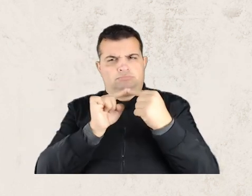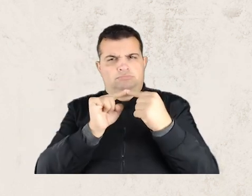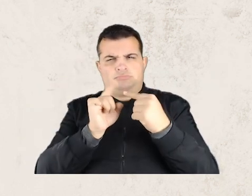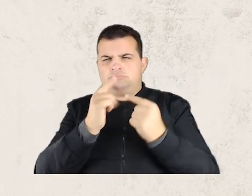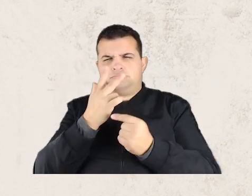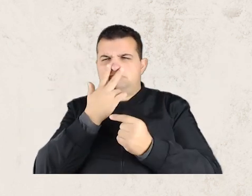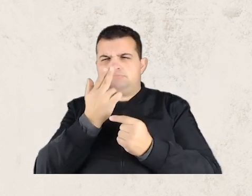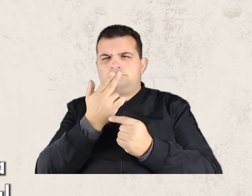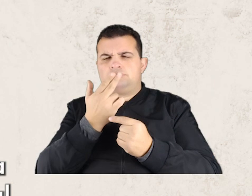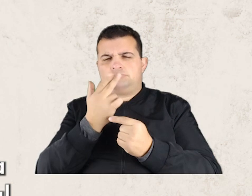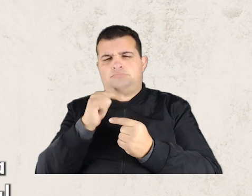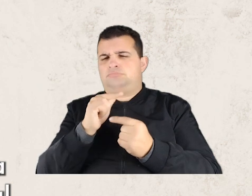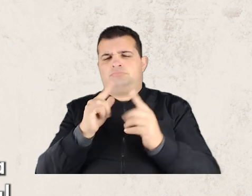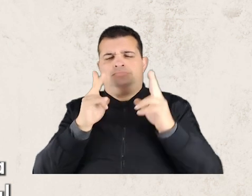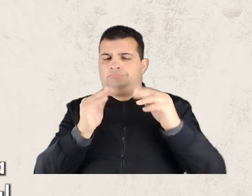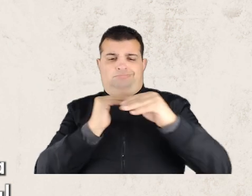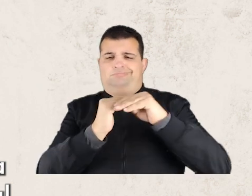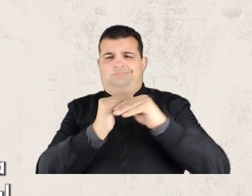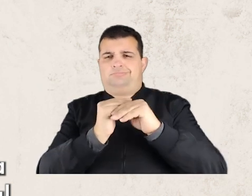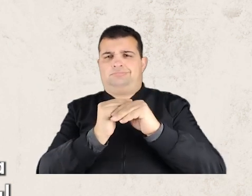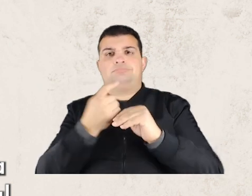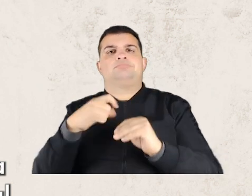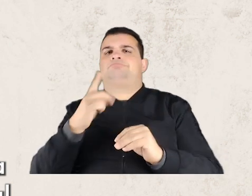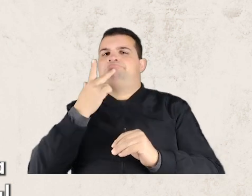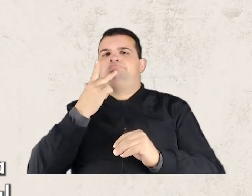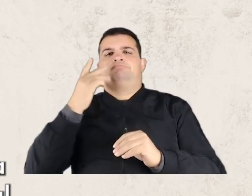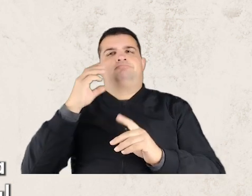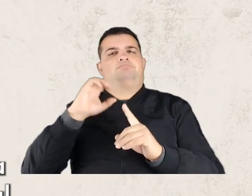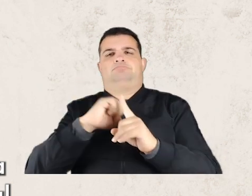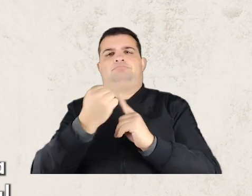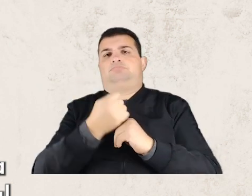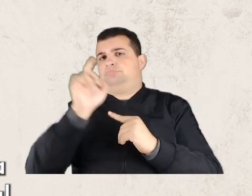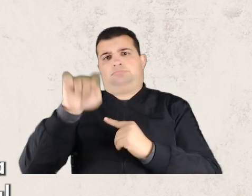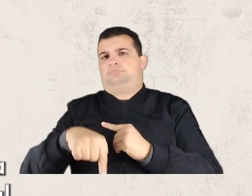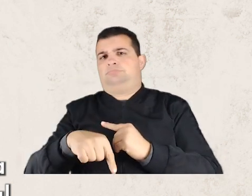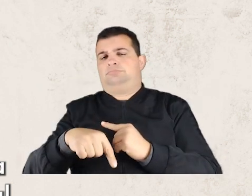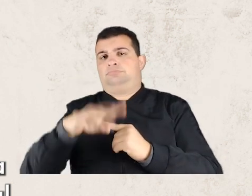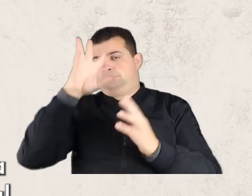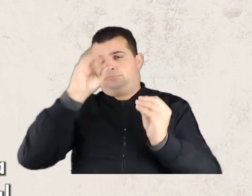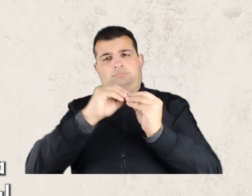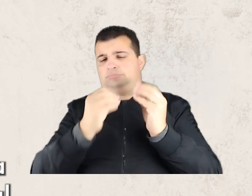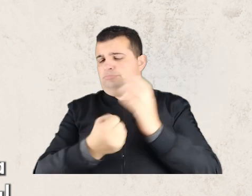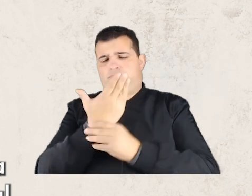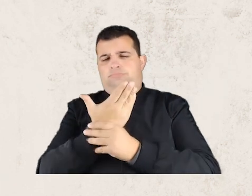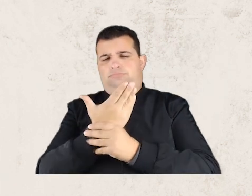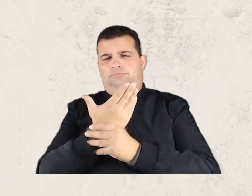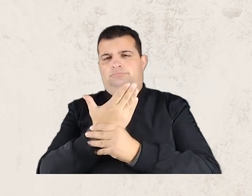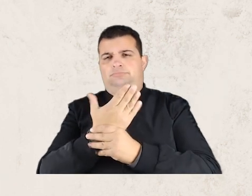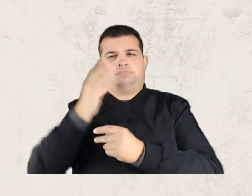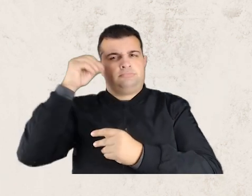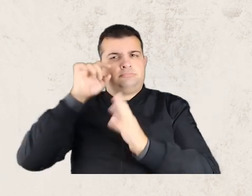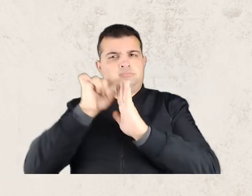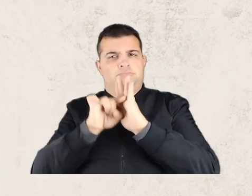é social. E daí a gente brincava dizendo, só que para nós falar que toda a psicologia é social